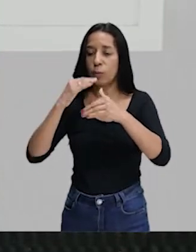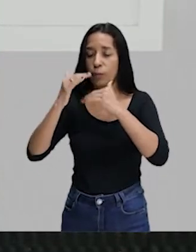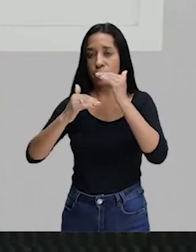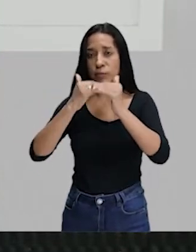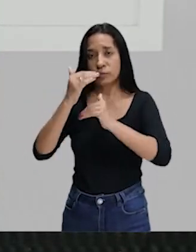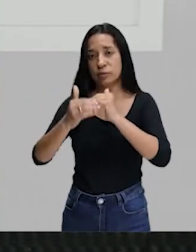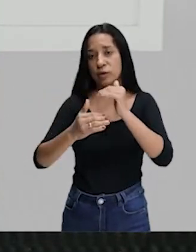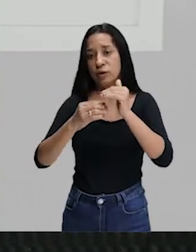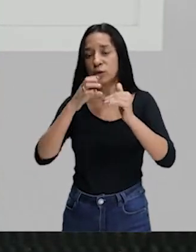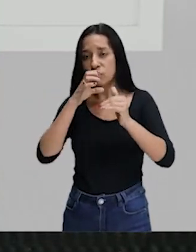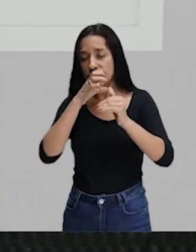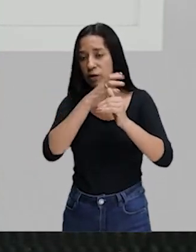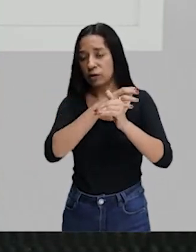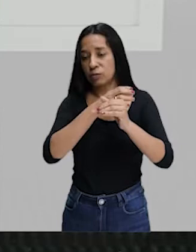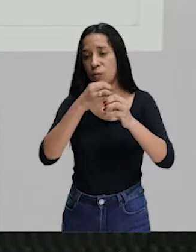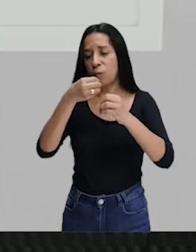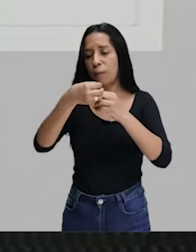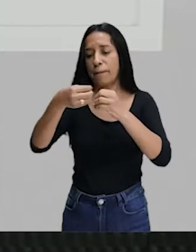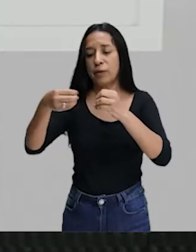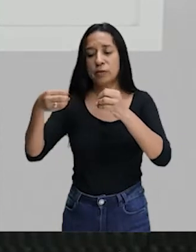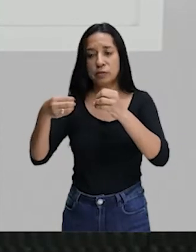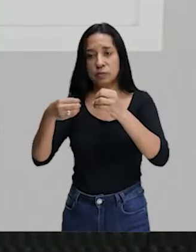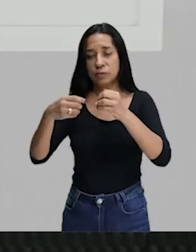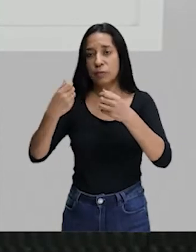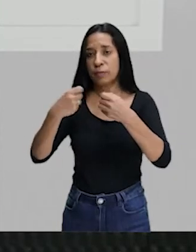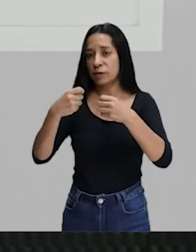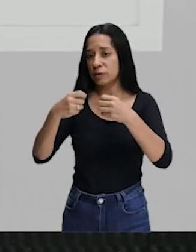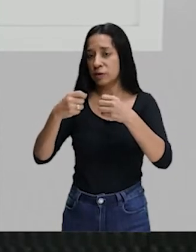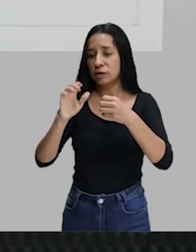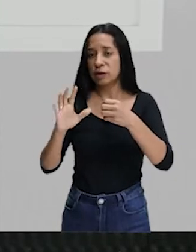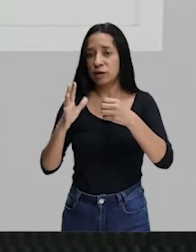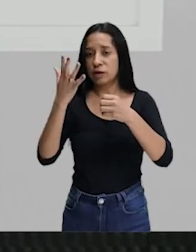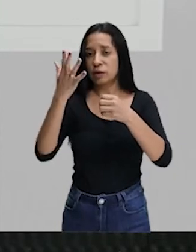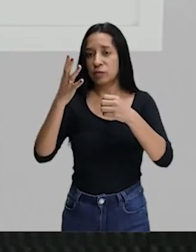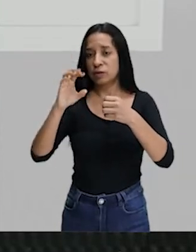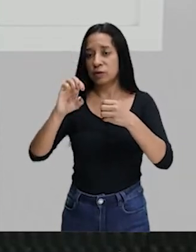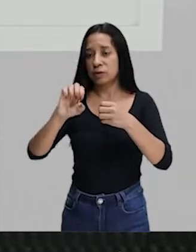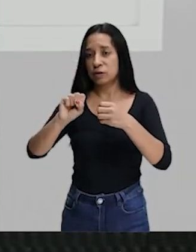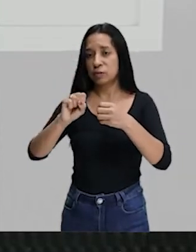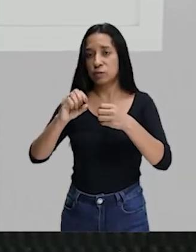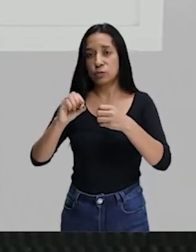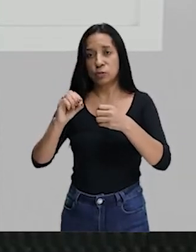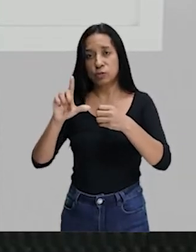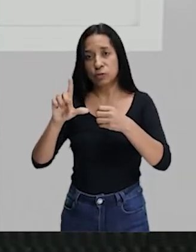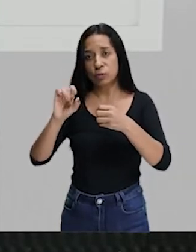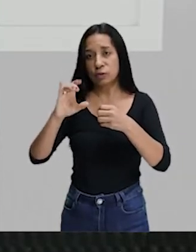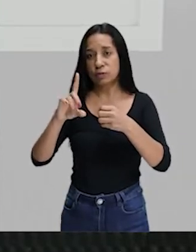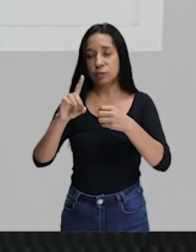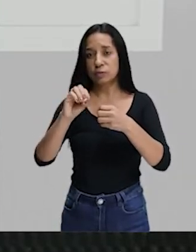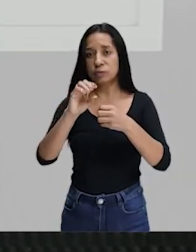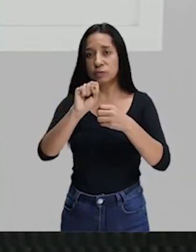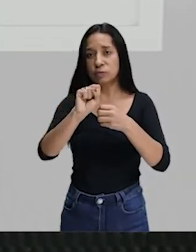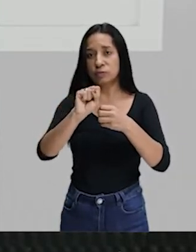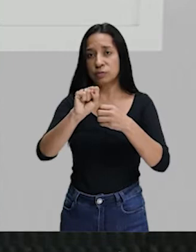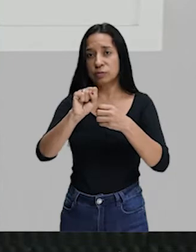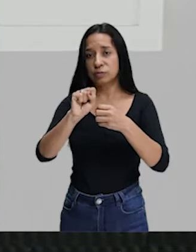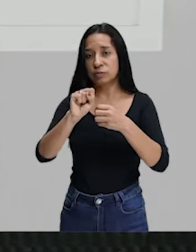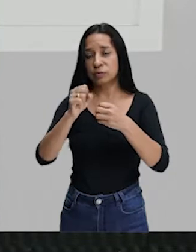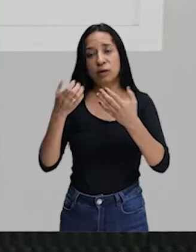essa proximidade, ela tem que acontecer nos sólidos, certo? Nos sólidos, aí nós abrimos